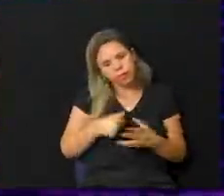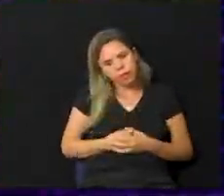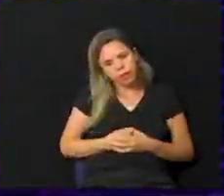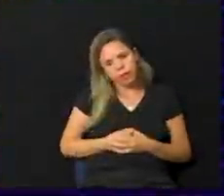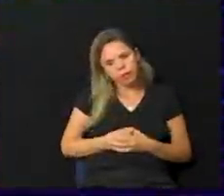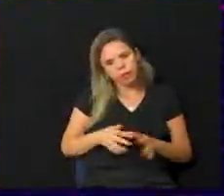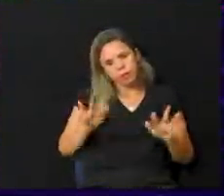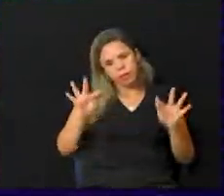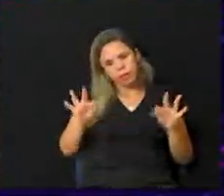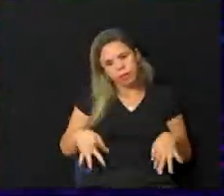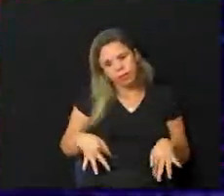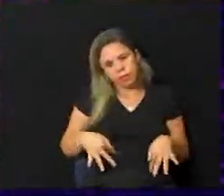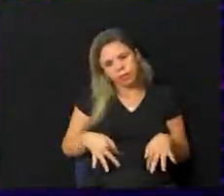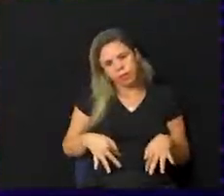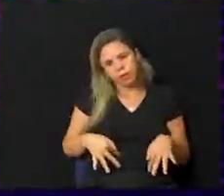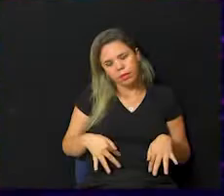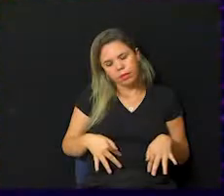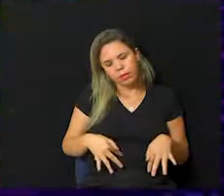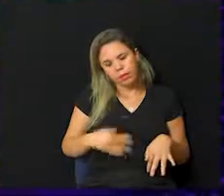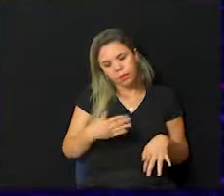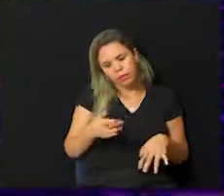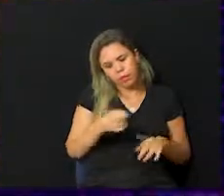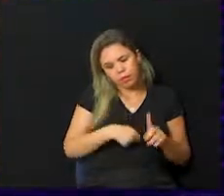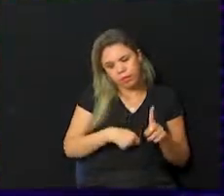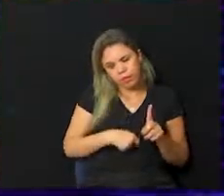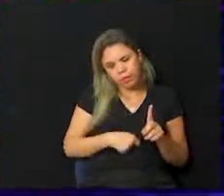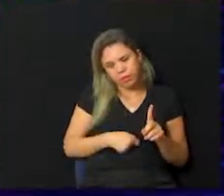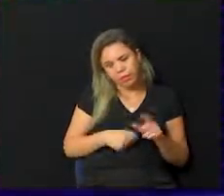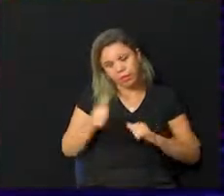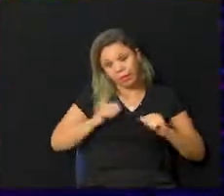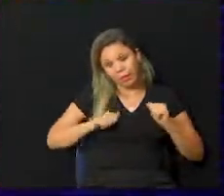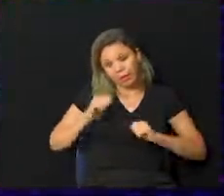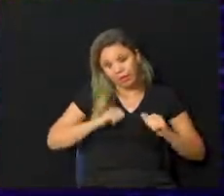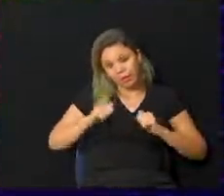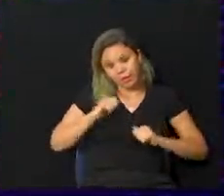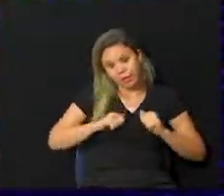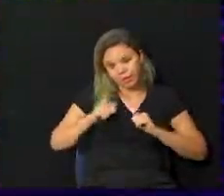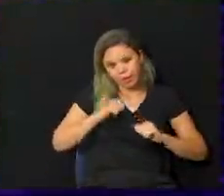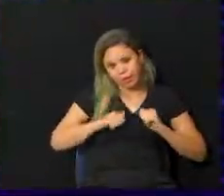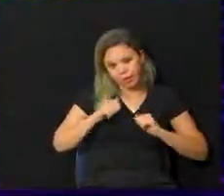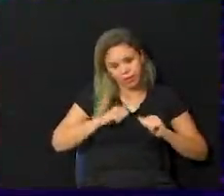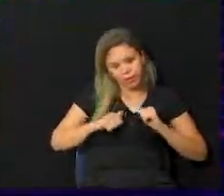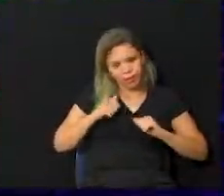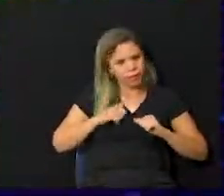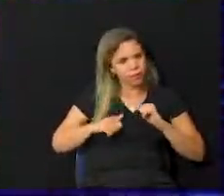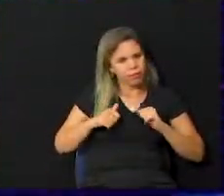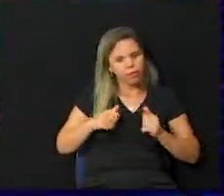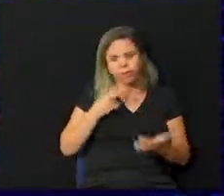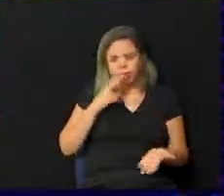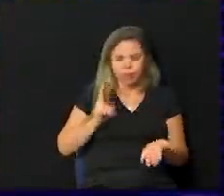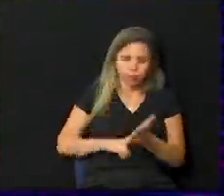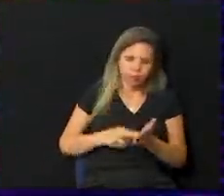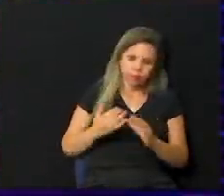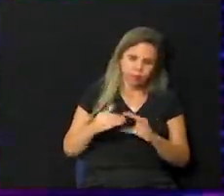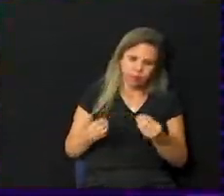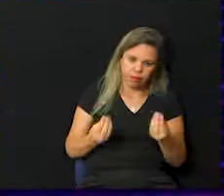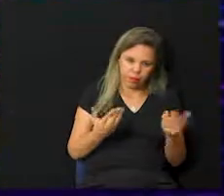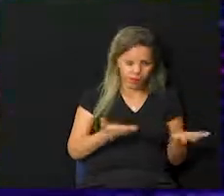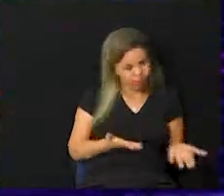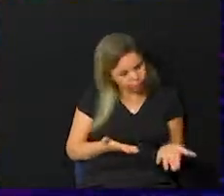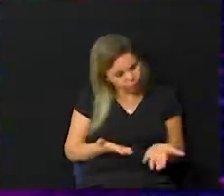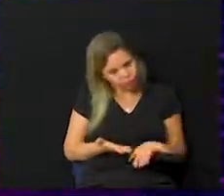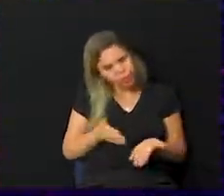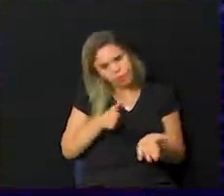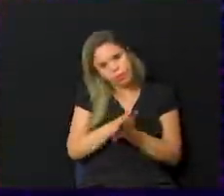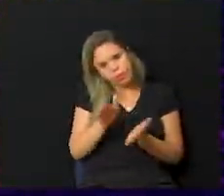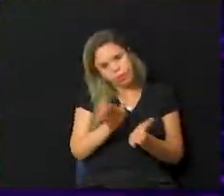lá para meio pro final do mês que vem, então assim, eu estou muito animada com isso, considerando os trâmites de correios, né? Como